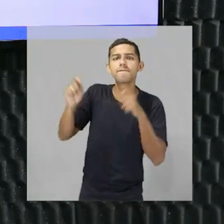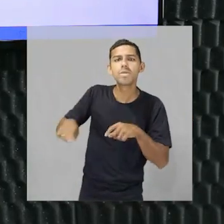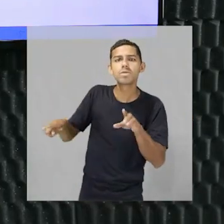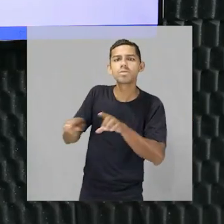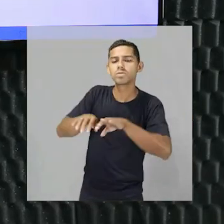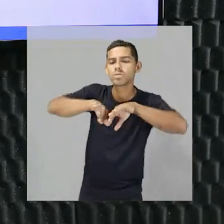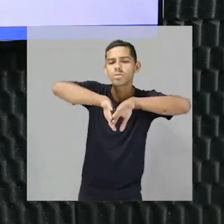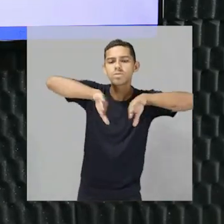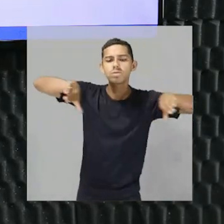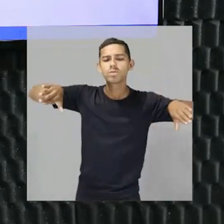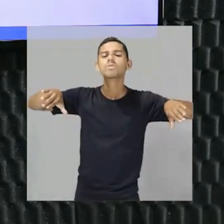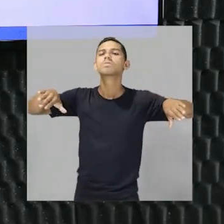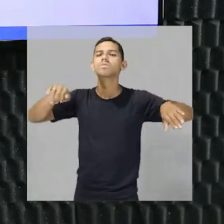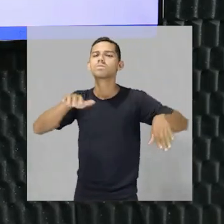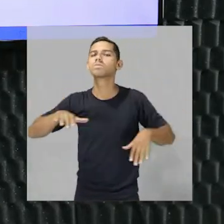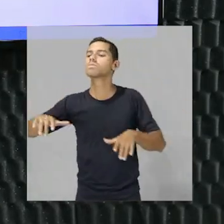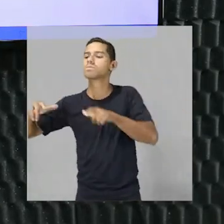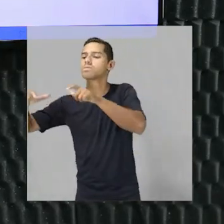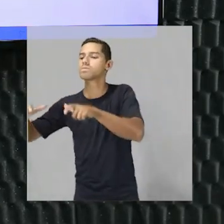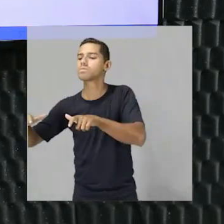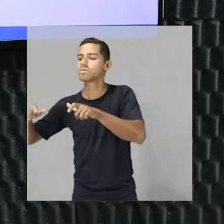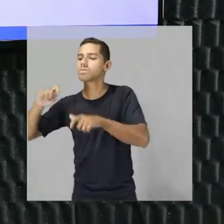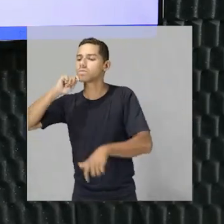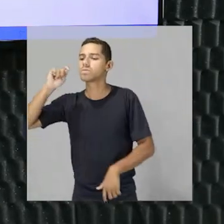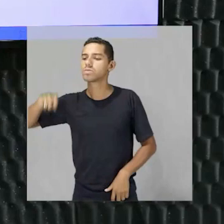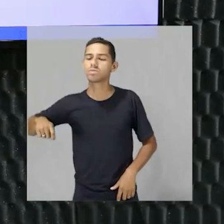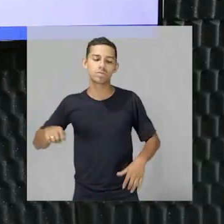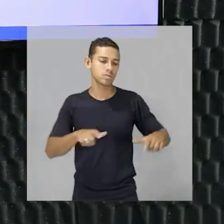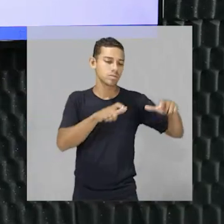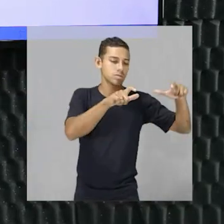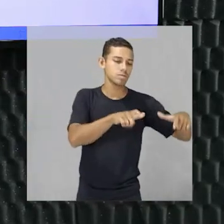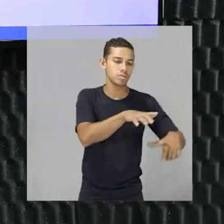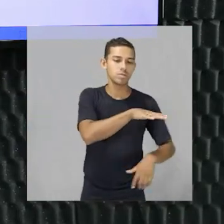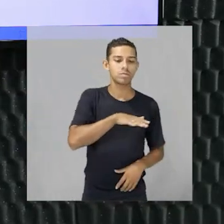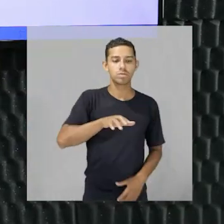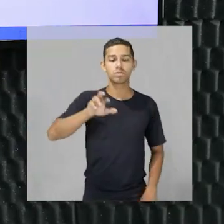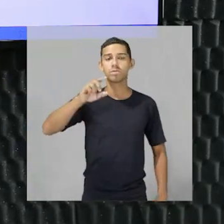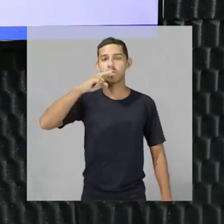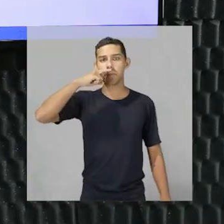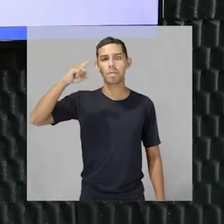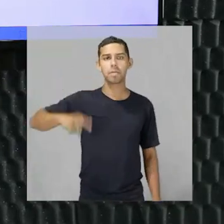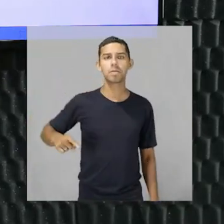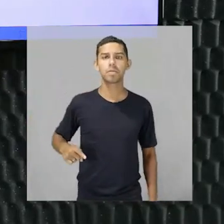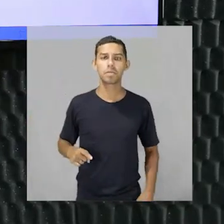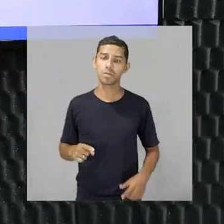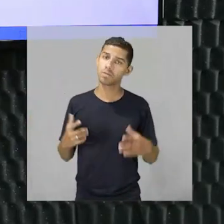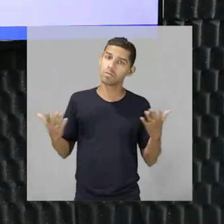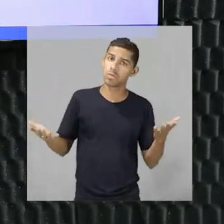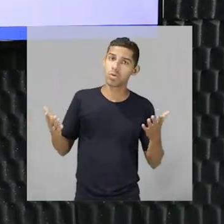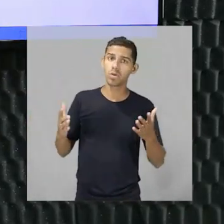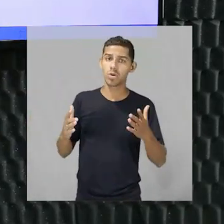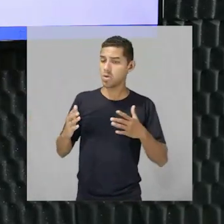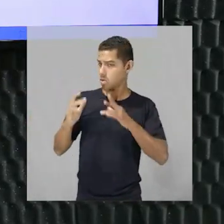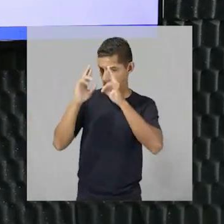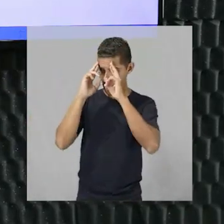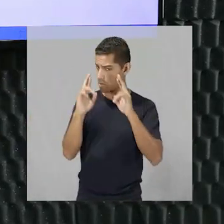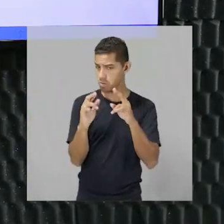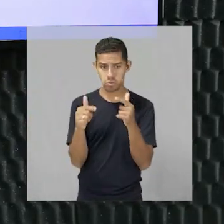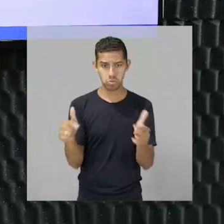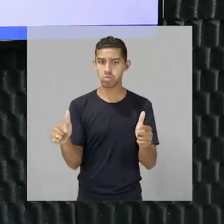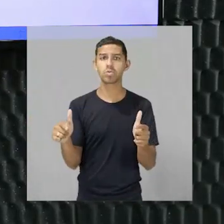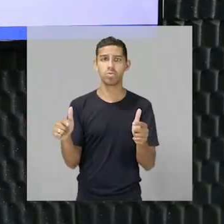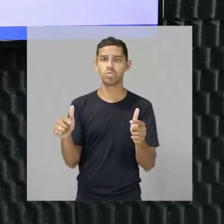da separação do território ucraniano e a anexação ao território russo. Então, ali, por exemplo, está havendo um desrespeito claro